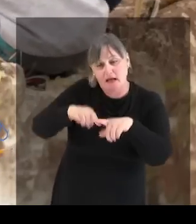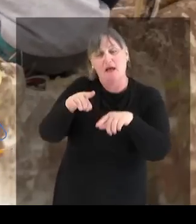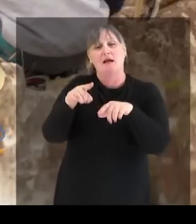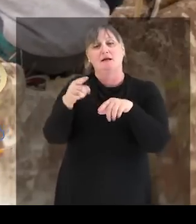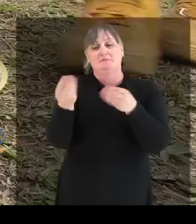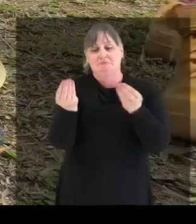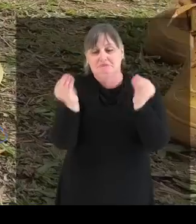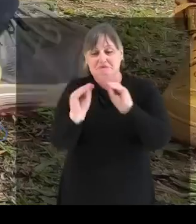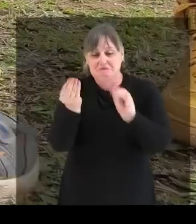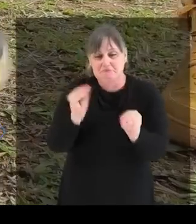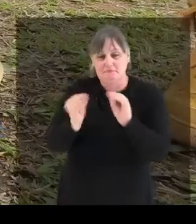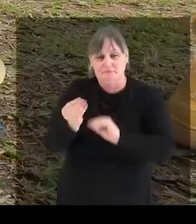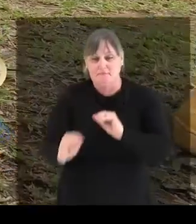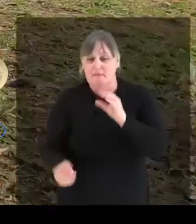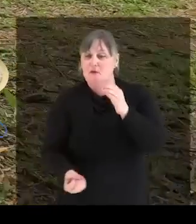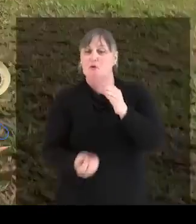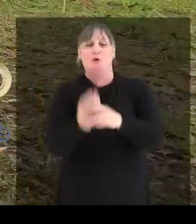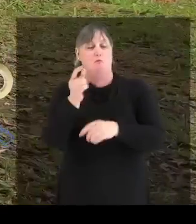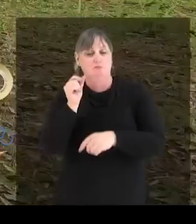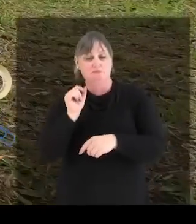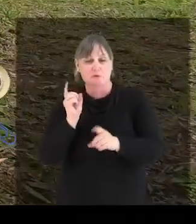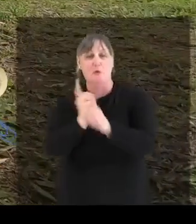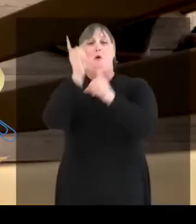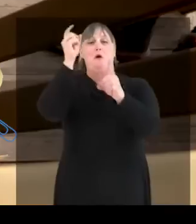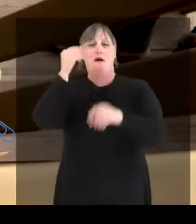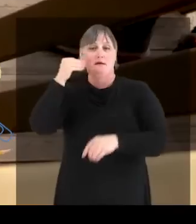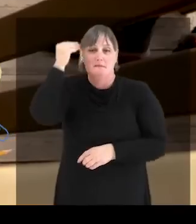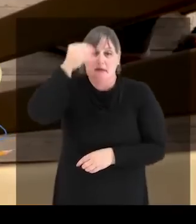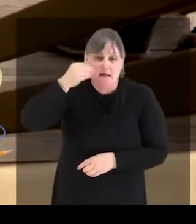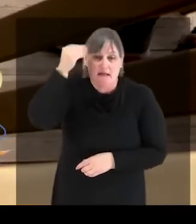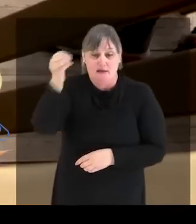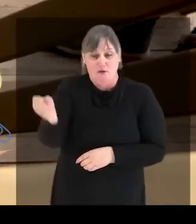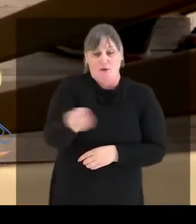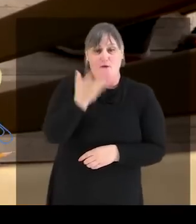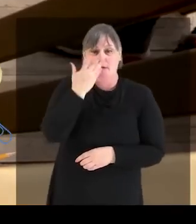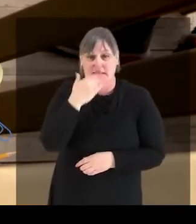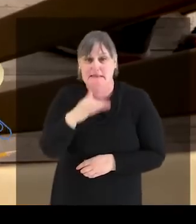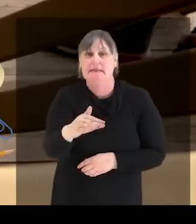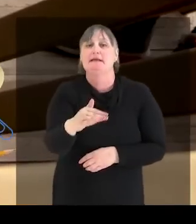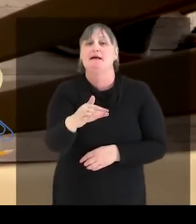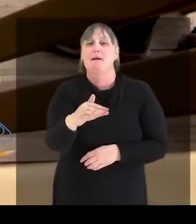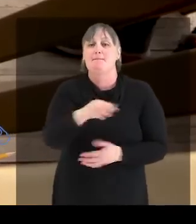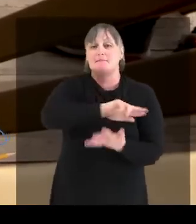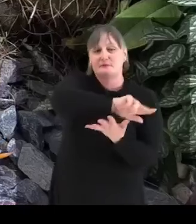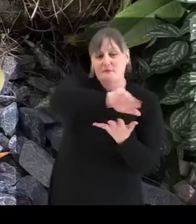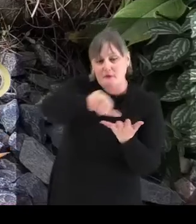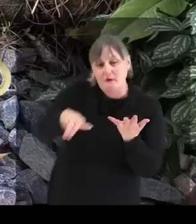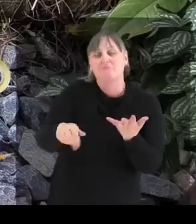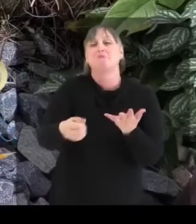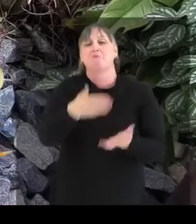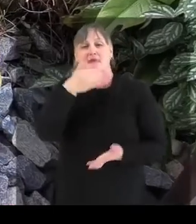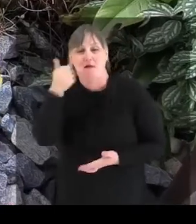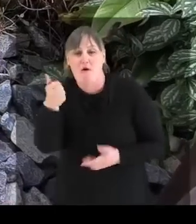cada momento eu possa possibilitar novas descobertas, novas experiências para as crianças, mais rico esse espaço